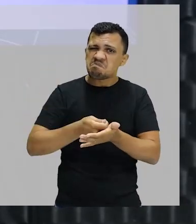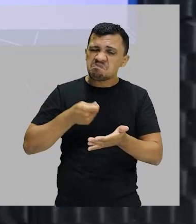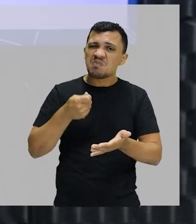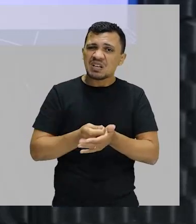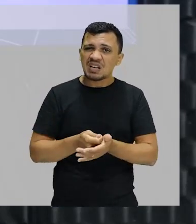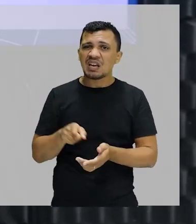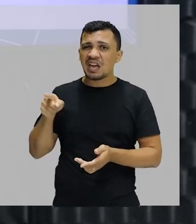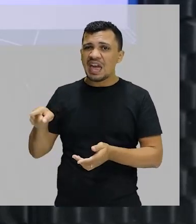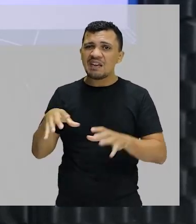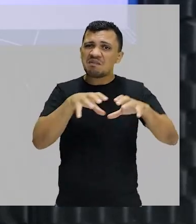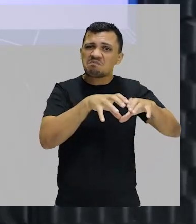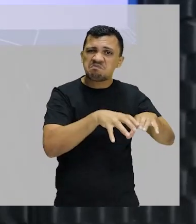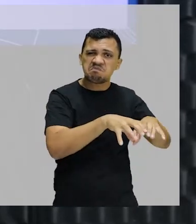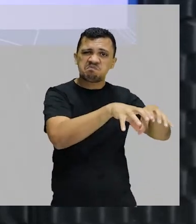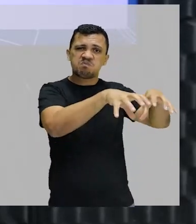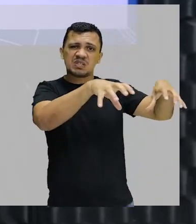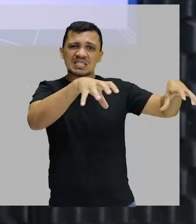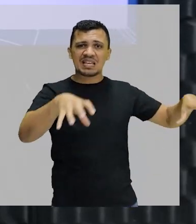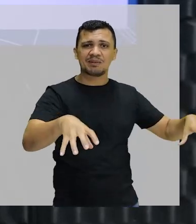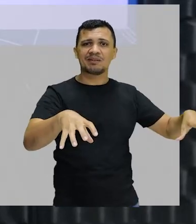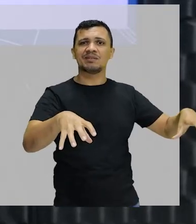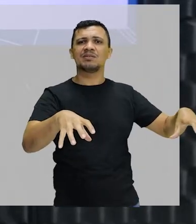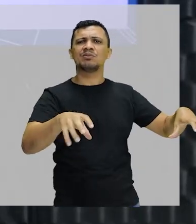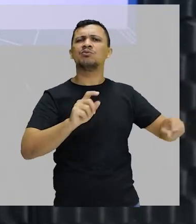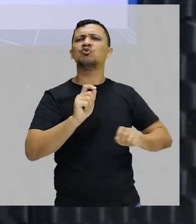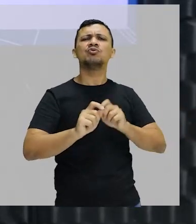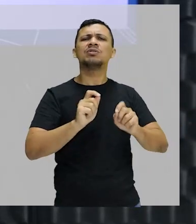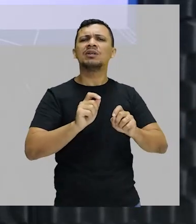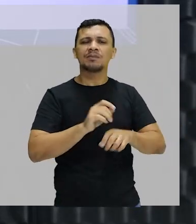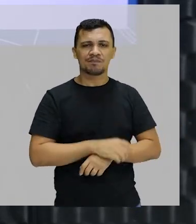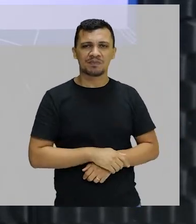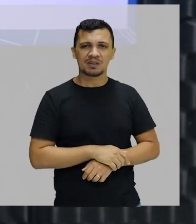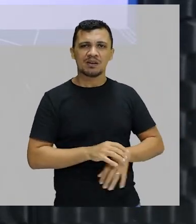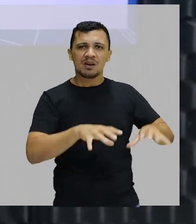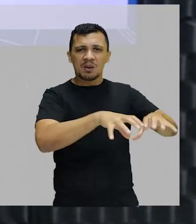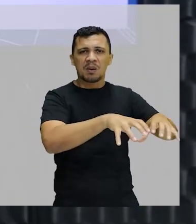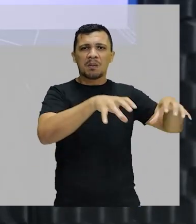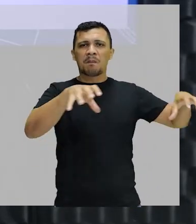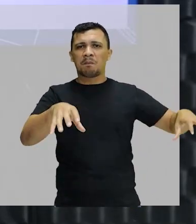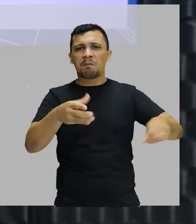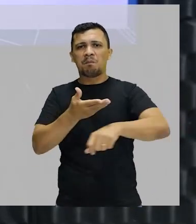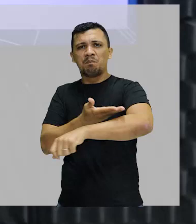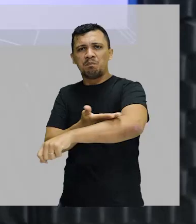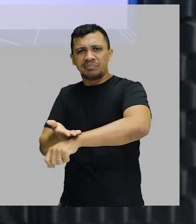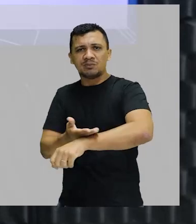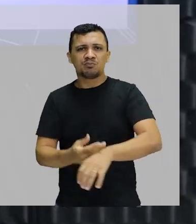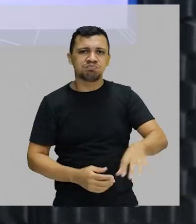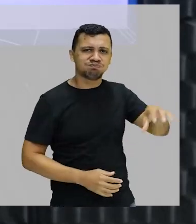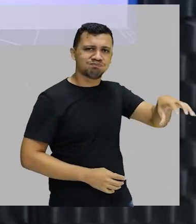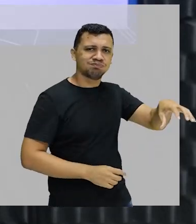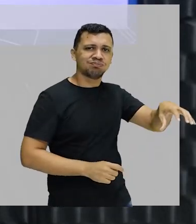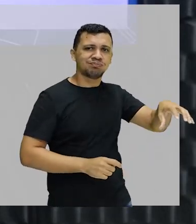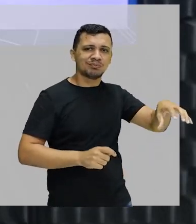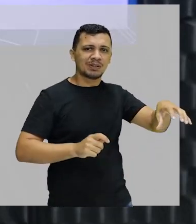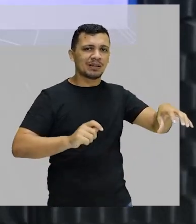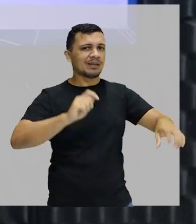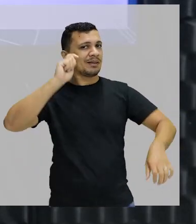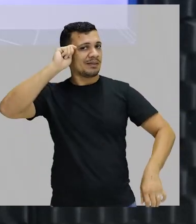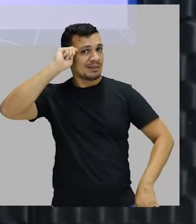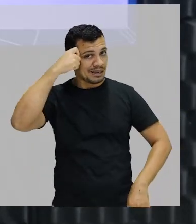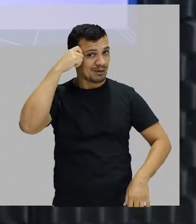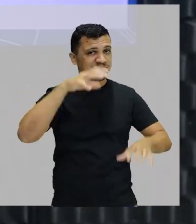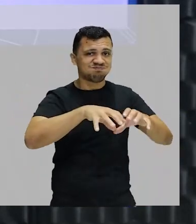é segregação, meu jovem? A separação entre brancos e negros, alegando que a miscigenação,